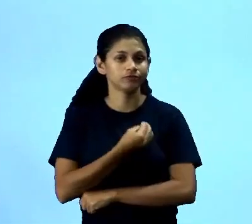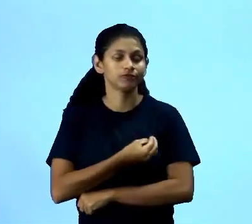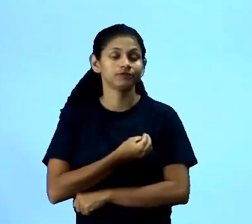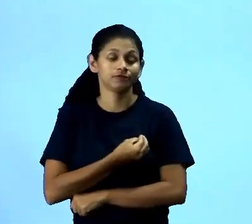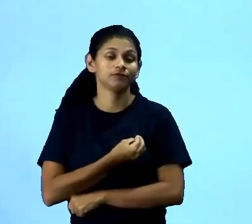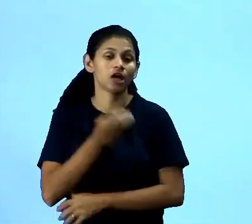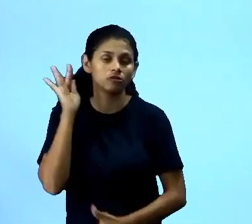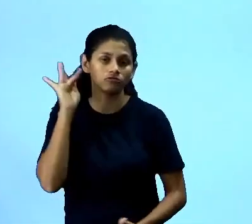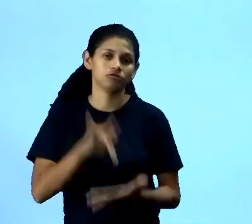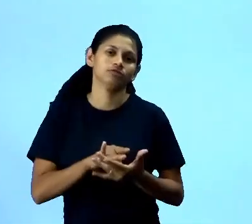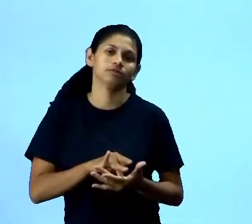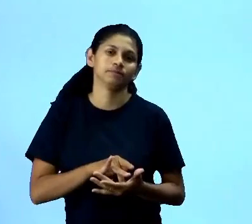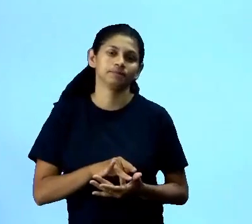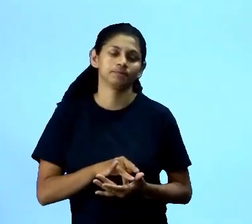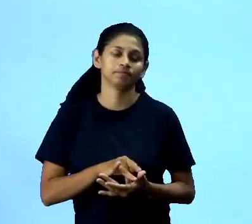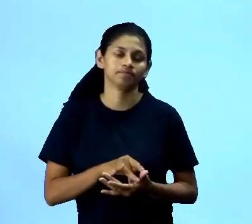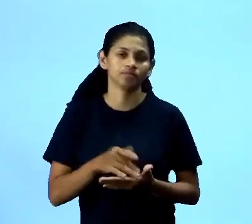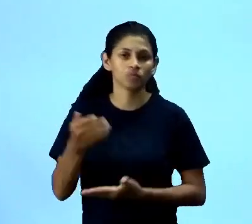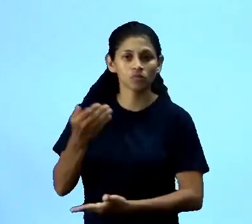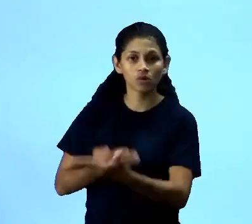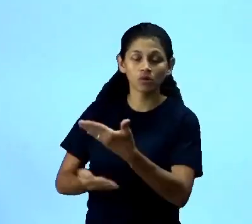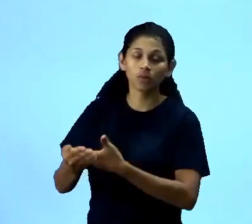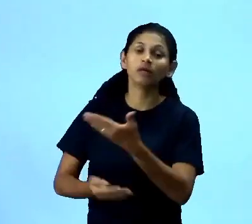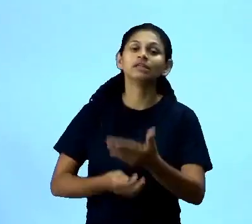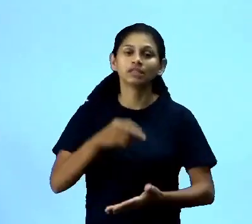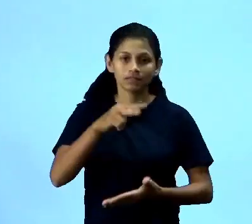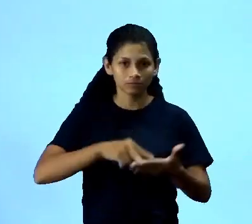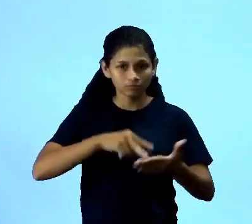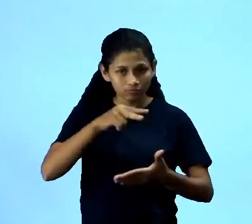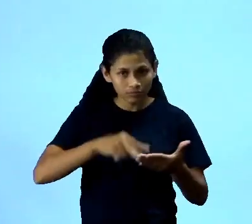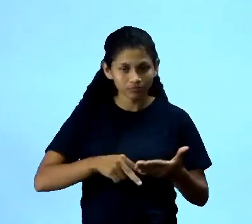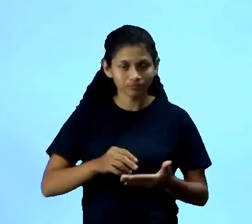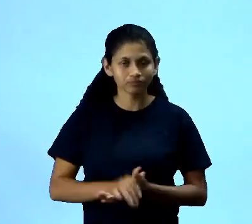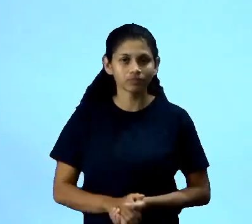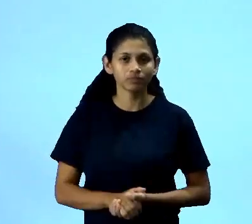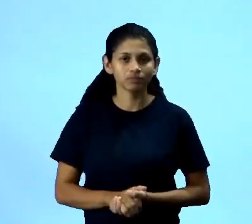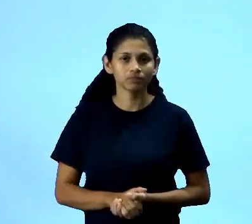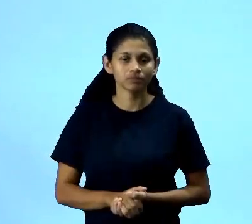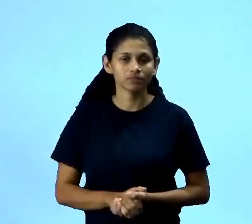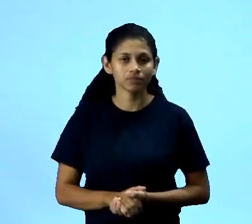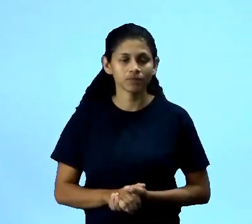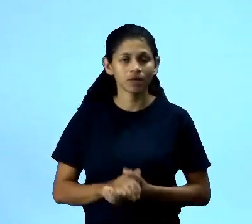real. É isso, gente. Compartilhem leituras, leiam.